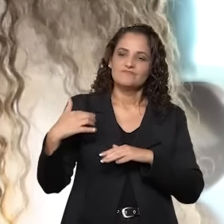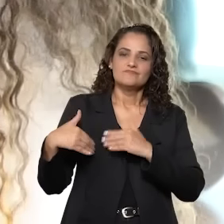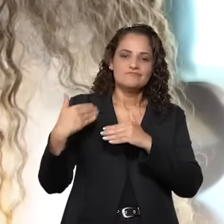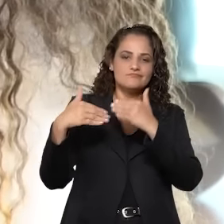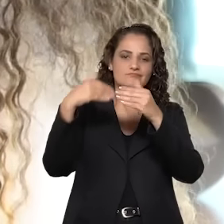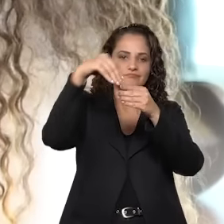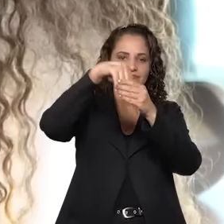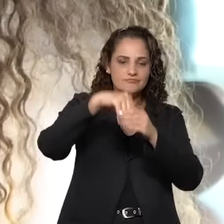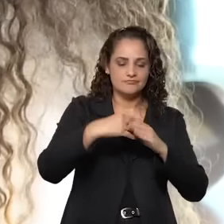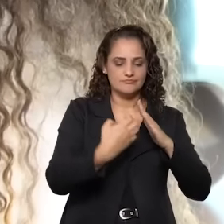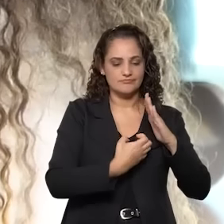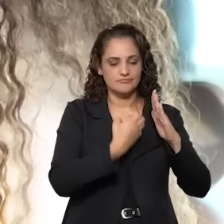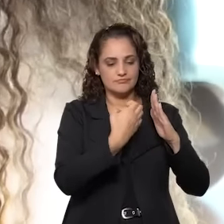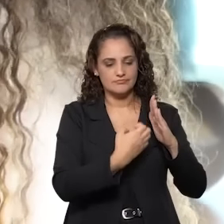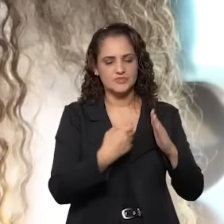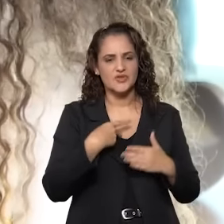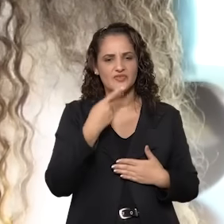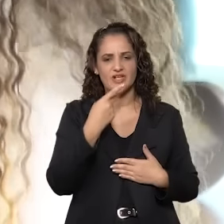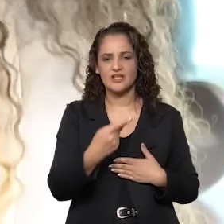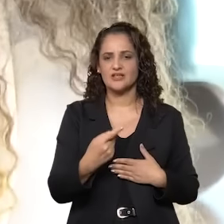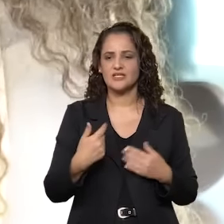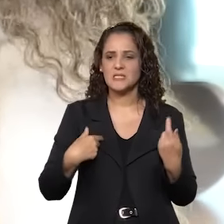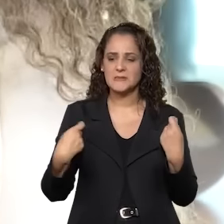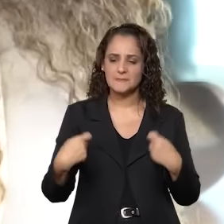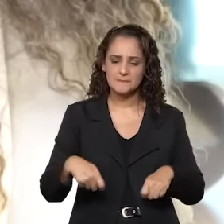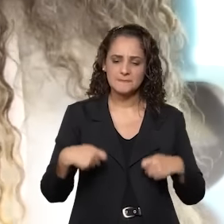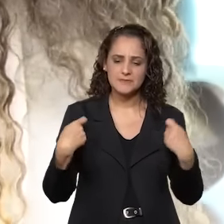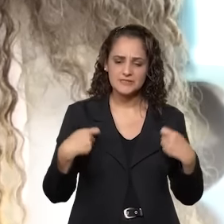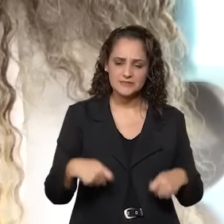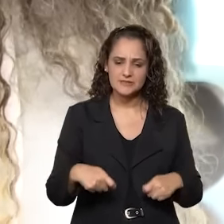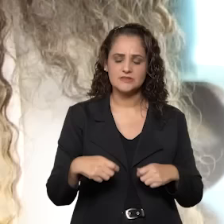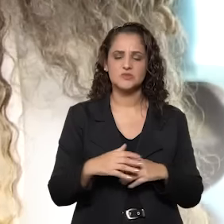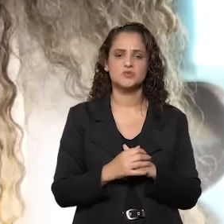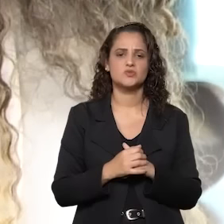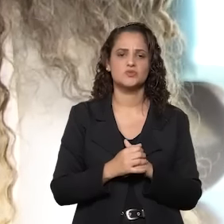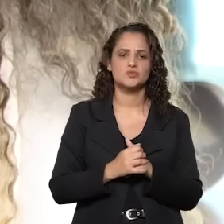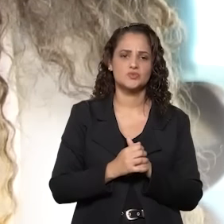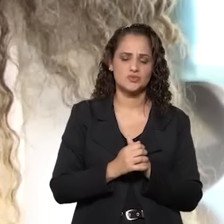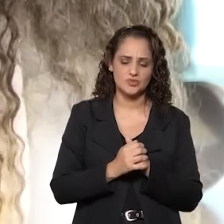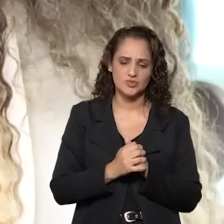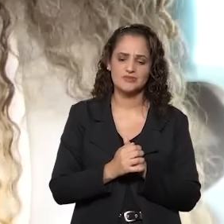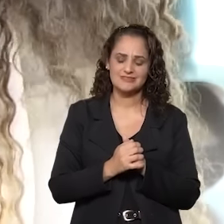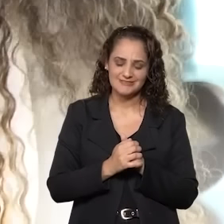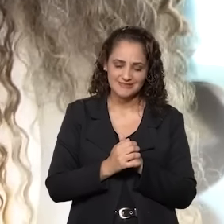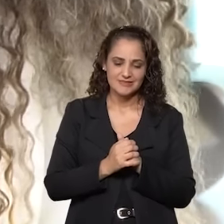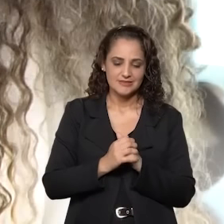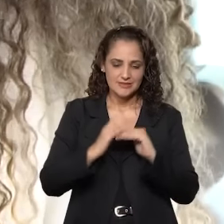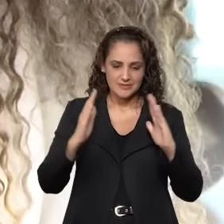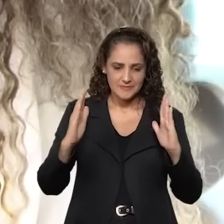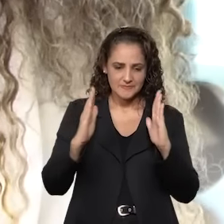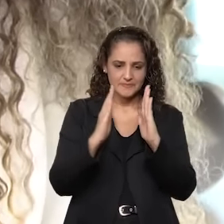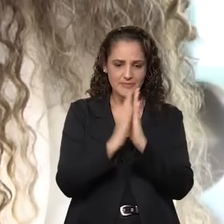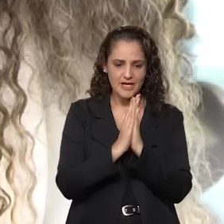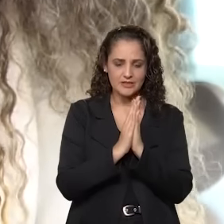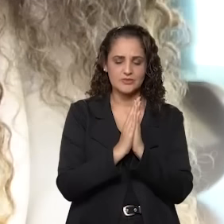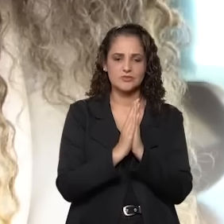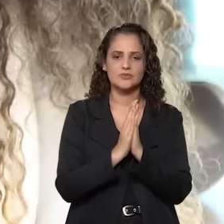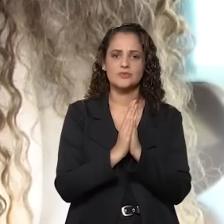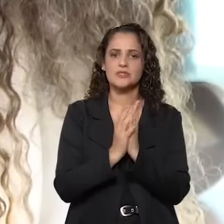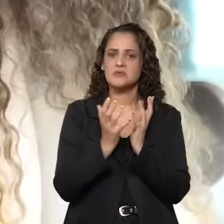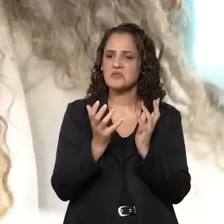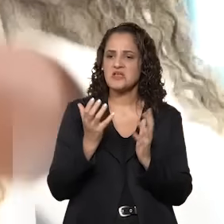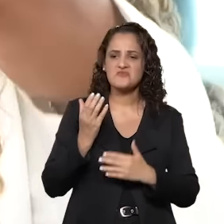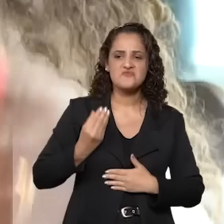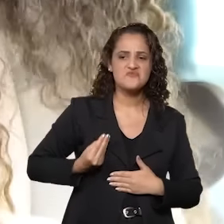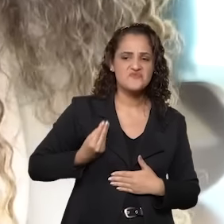organizações e eu falei eu não eu preciso escalar esse Impacto porque eu quero viver nesse mundo melhor o quanto antes eu não quero deixar esse mundo melhor